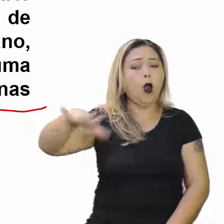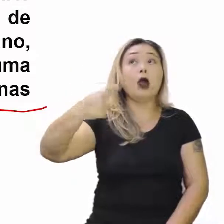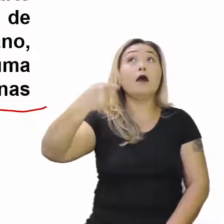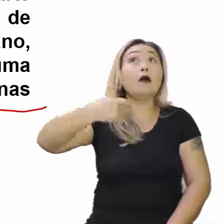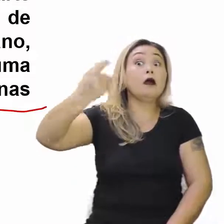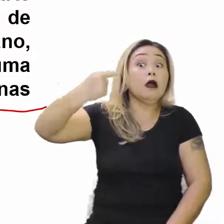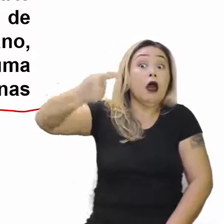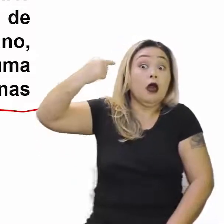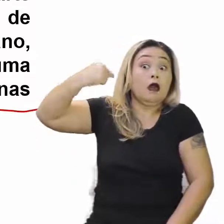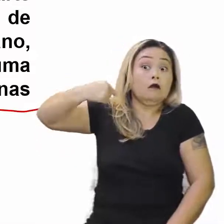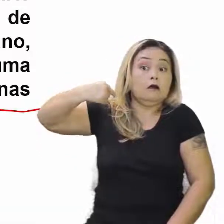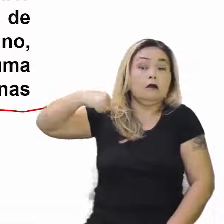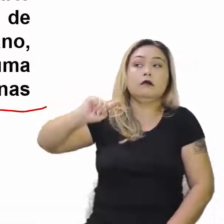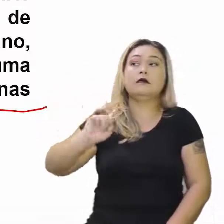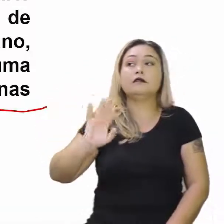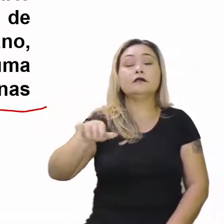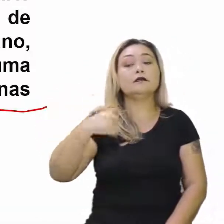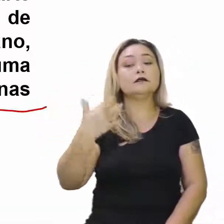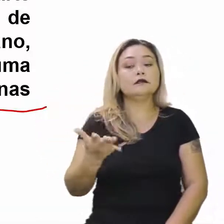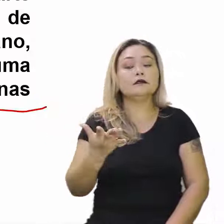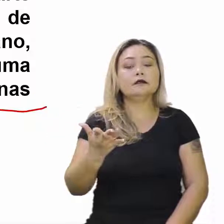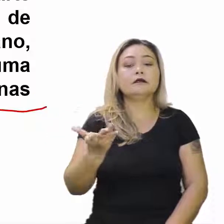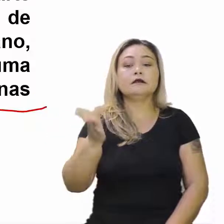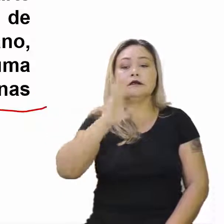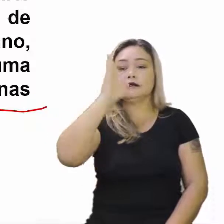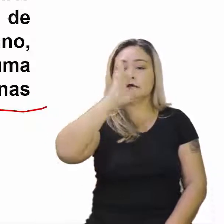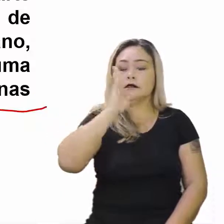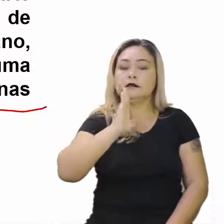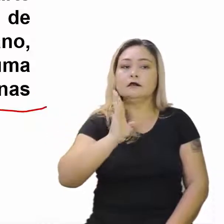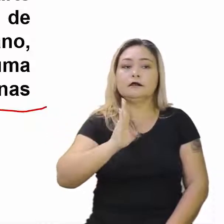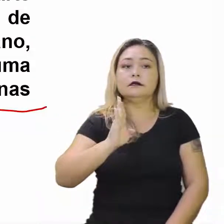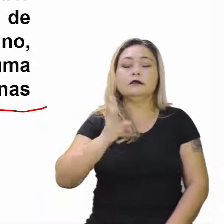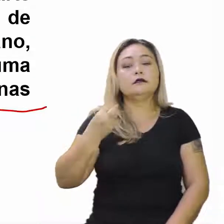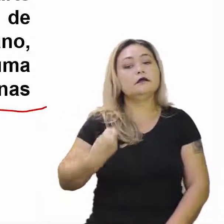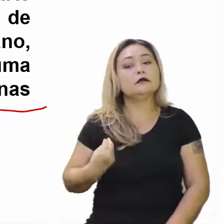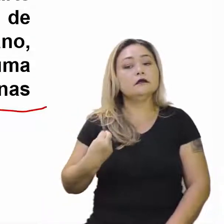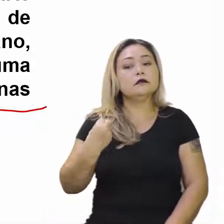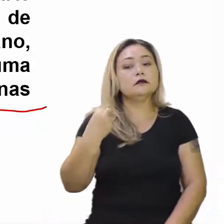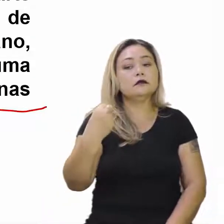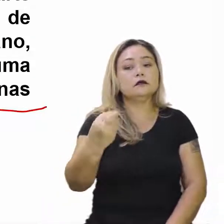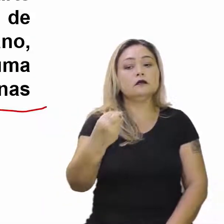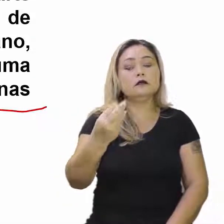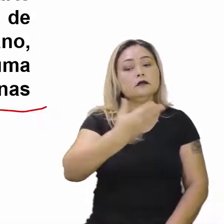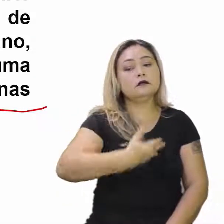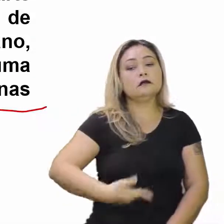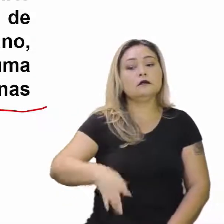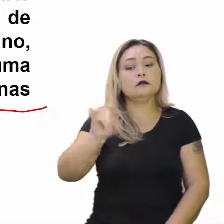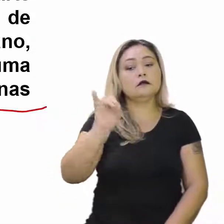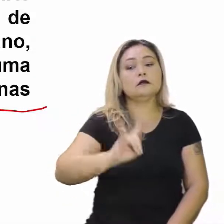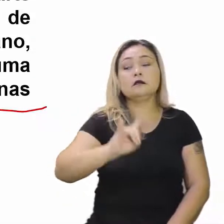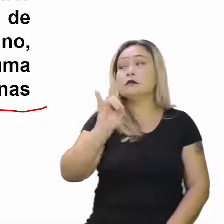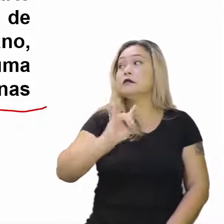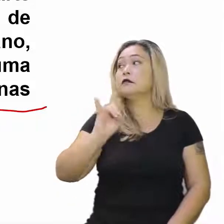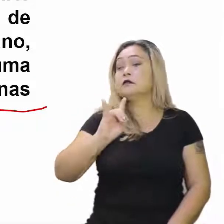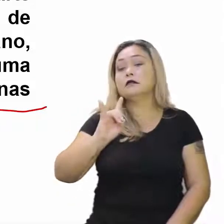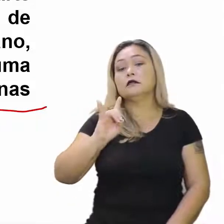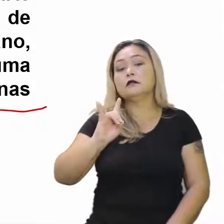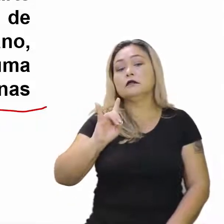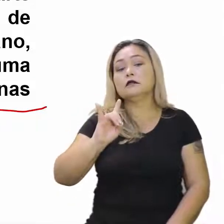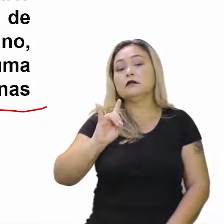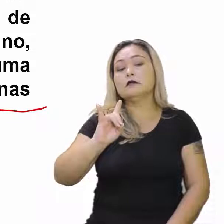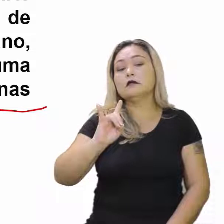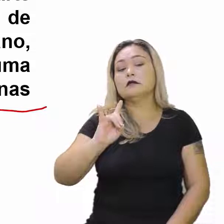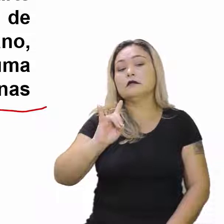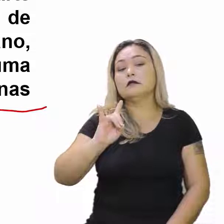na época. Ou seja, o Brasil deu a esse governo boliviano um